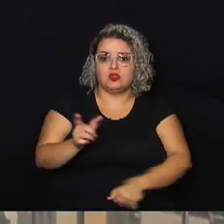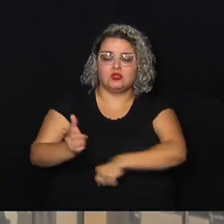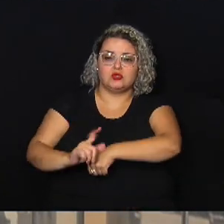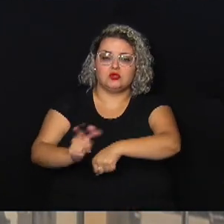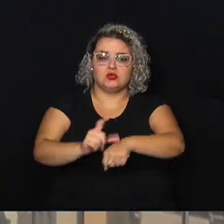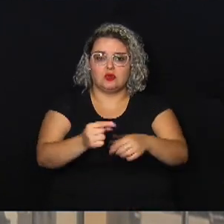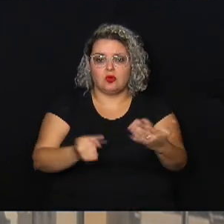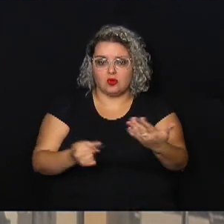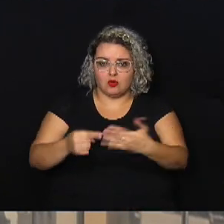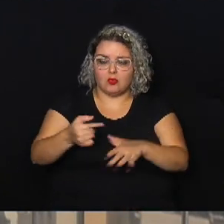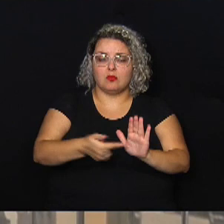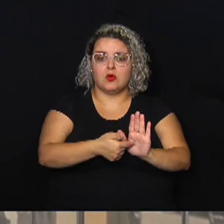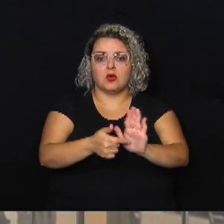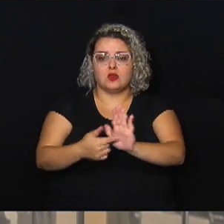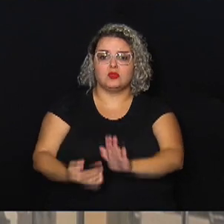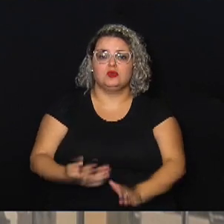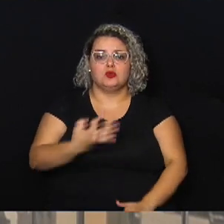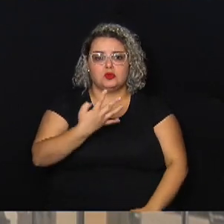aponta que